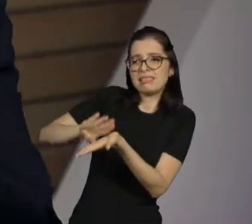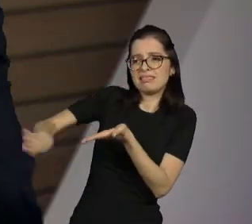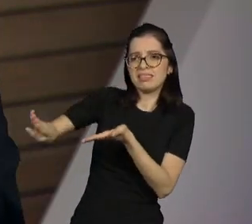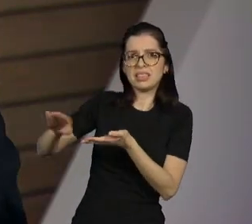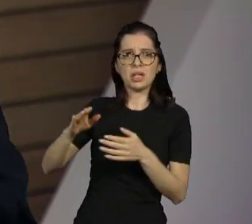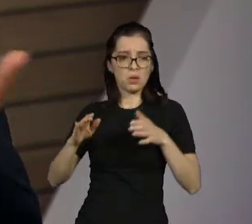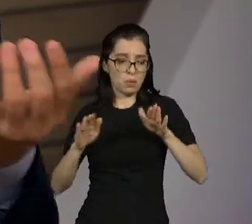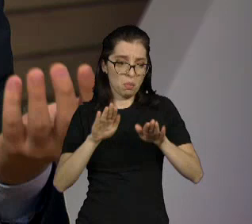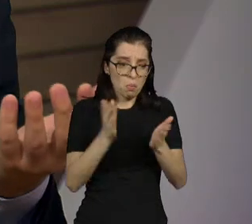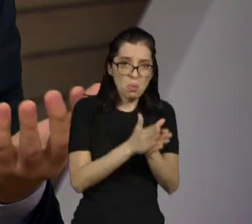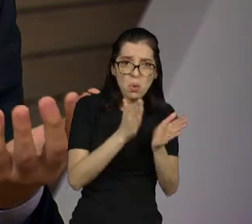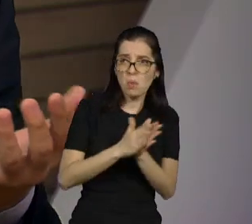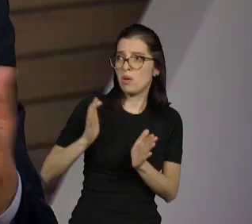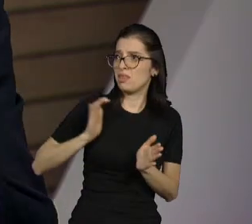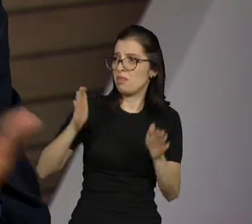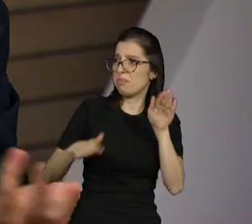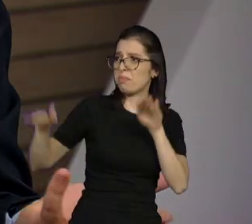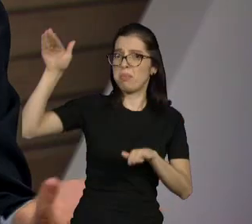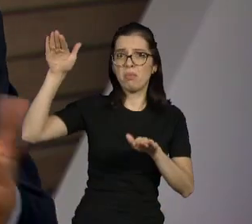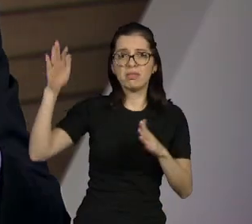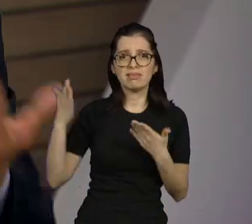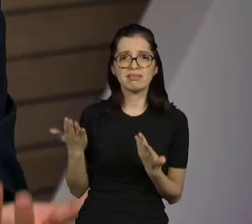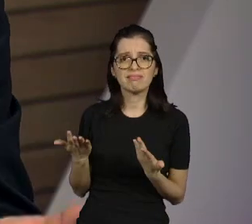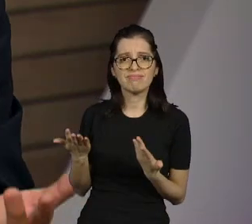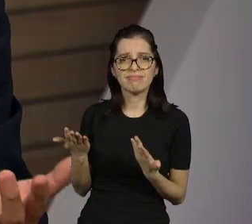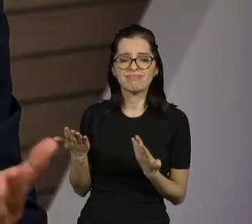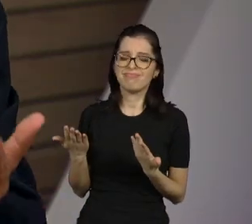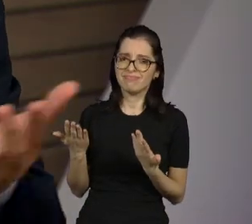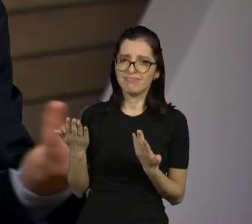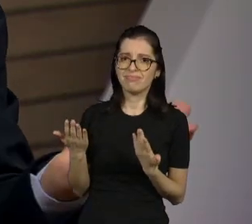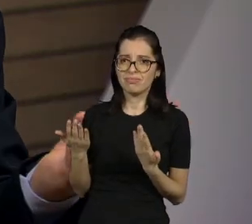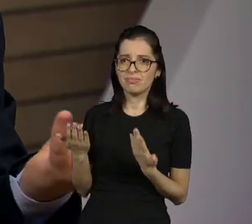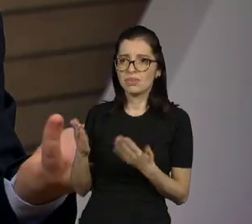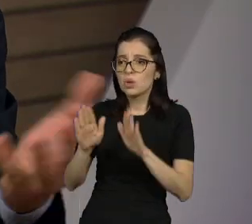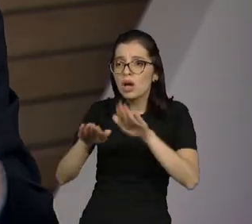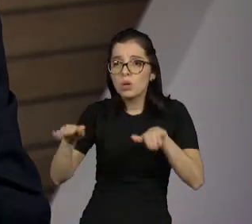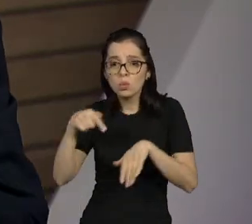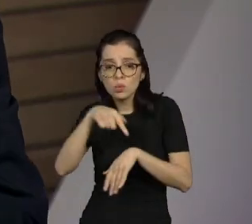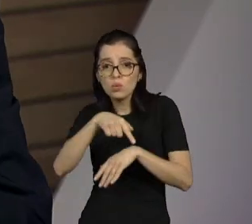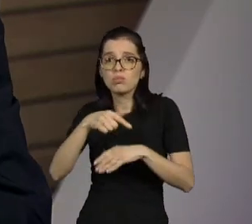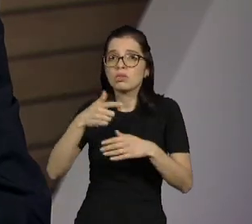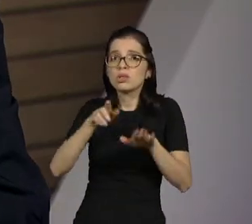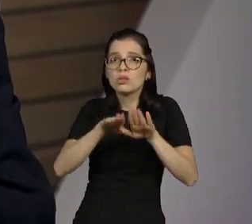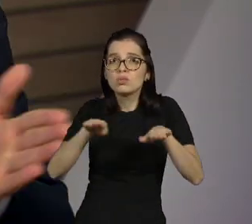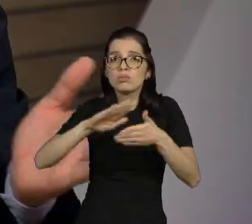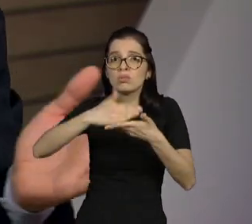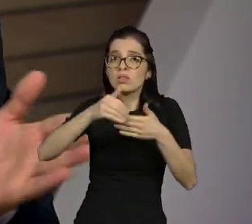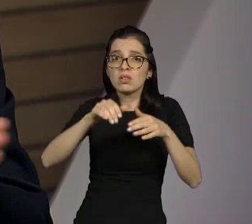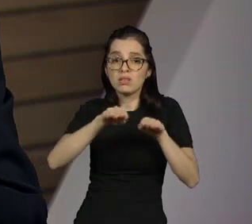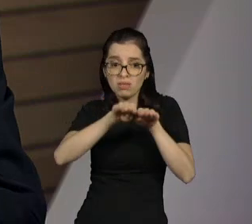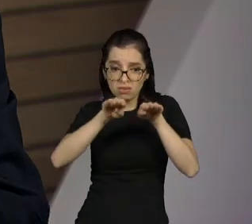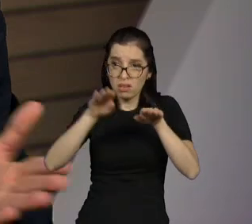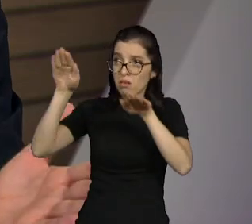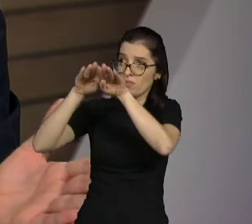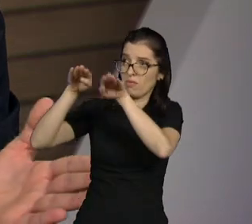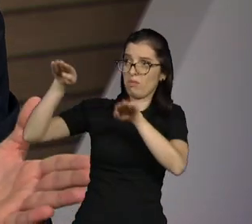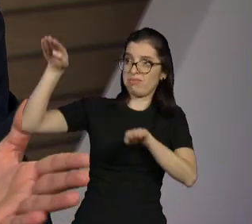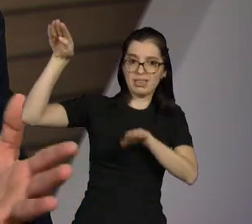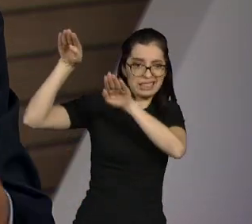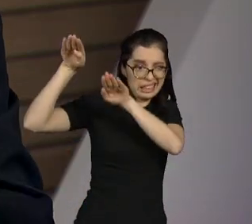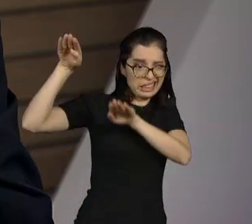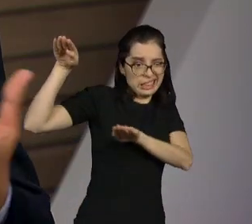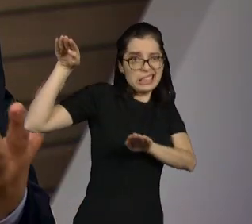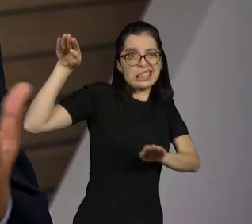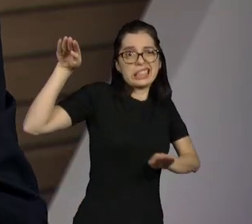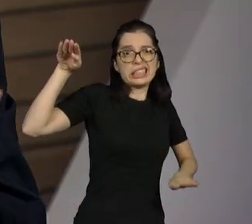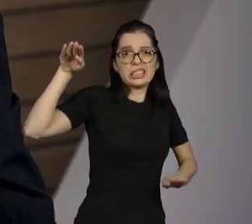casa e acompanhar essas aulas e de um aluno que não tem nem computador, vai só aumentar. Você tem quase um ano inteiro, no mínimo um semestre,